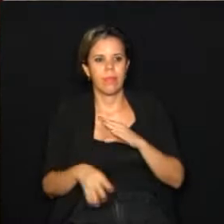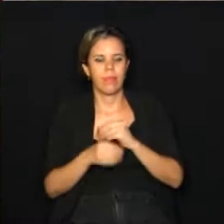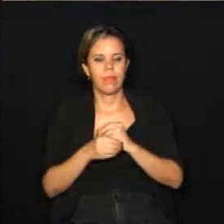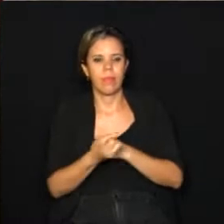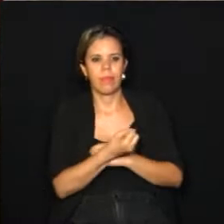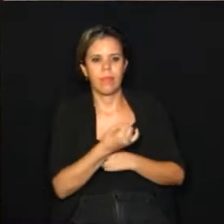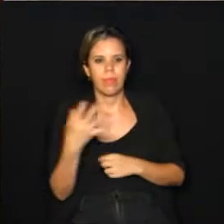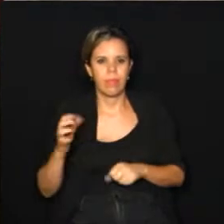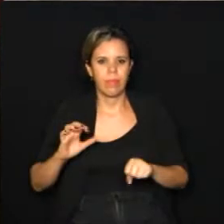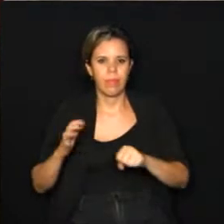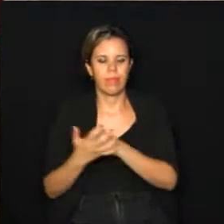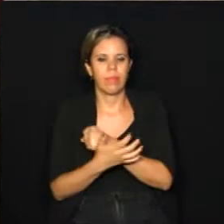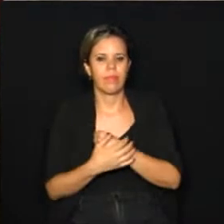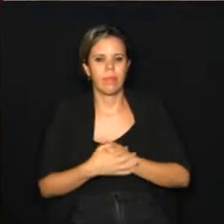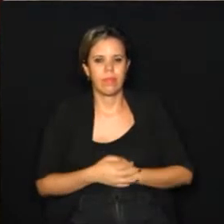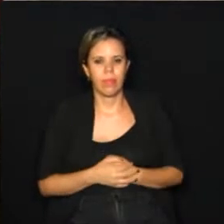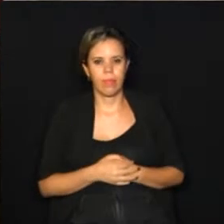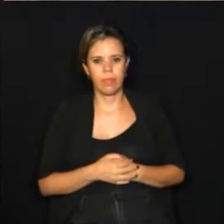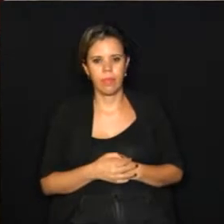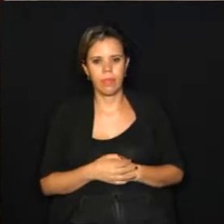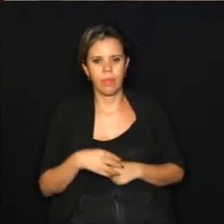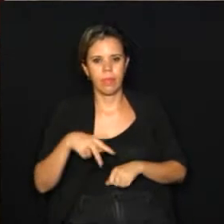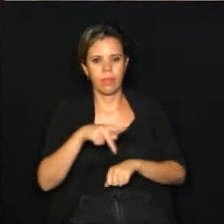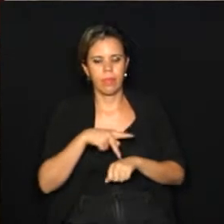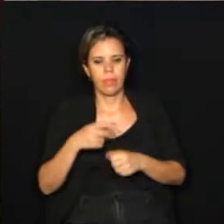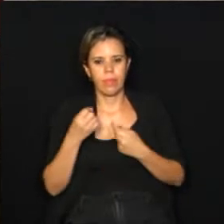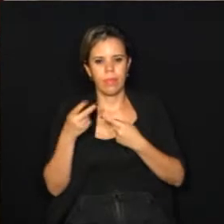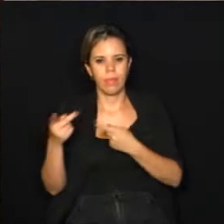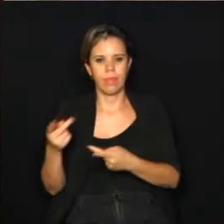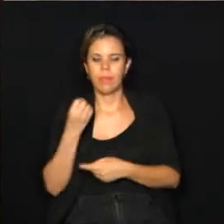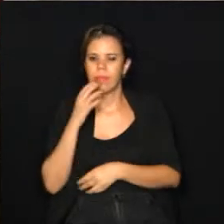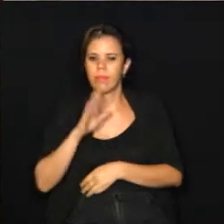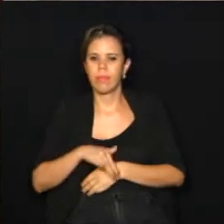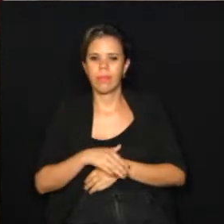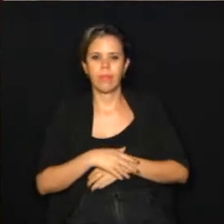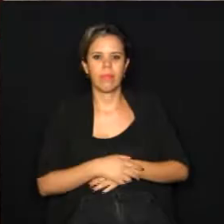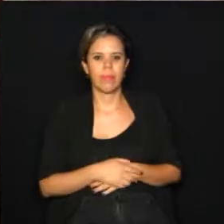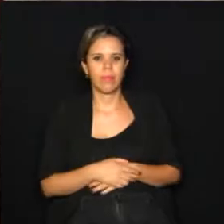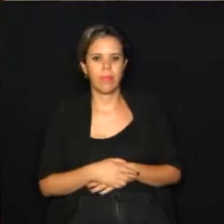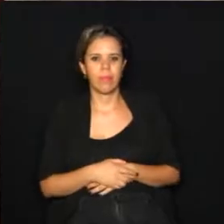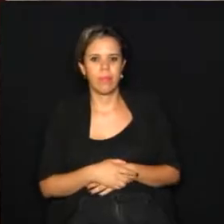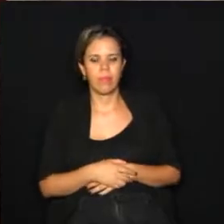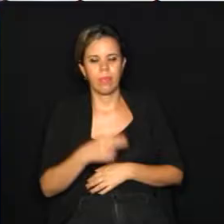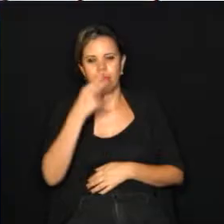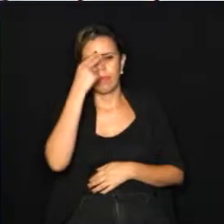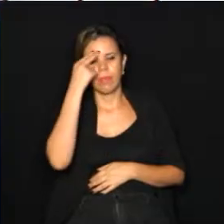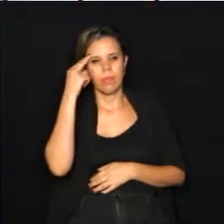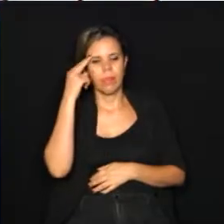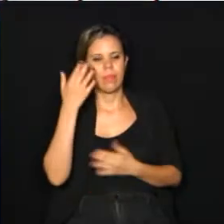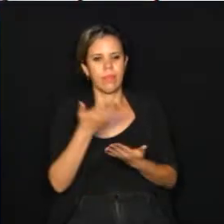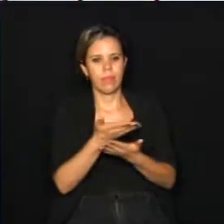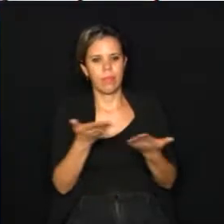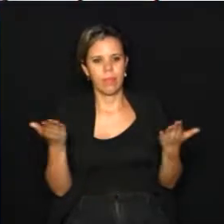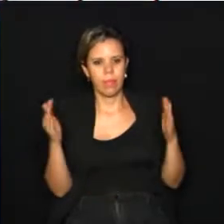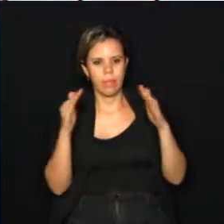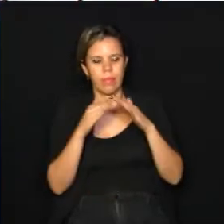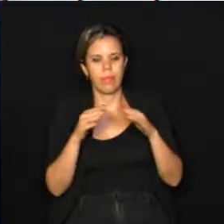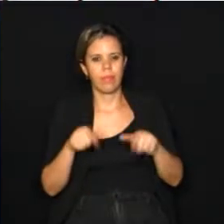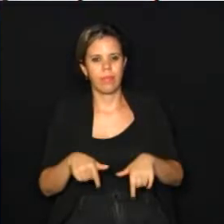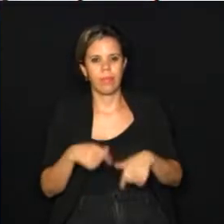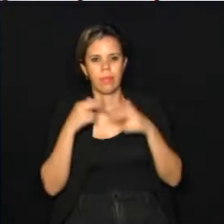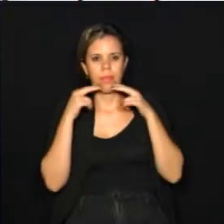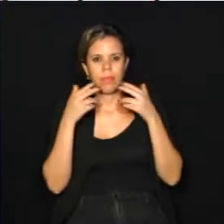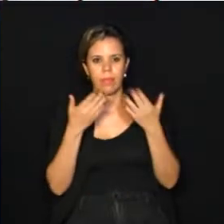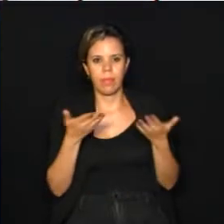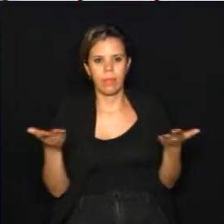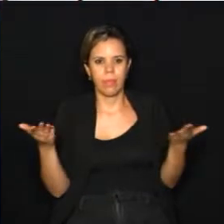diário da Covid-19 no nosso país. Seja bem-vindo e boa tarde. Boa tarde, Gabriel. Boa tarde a você aí de casa. As